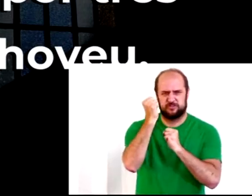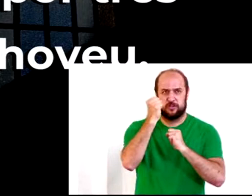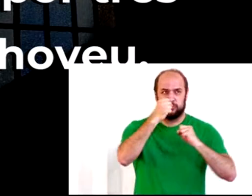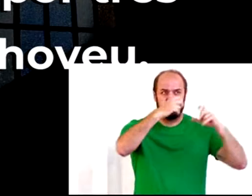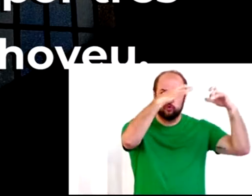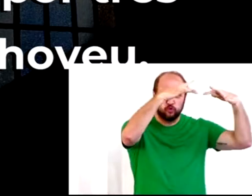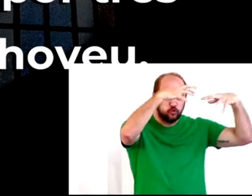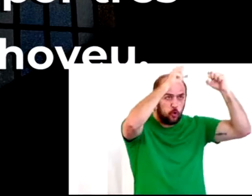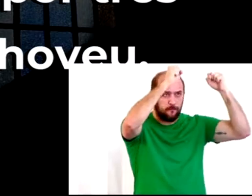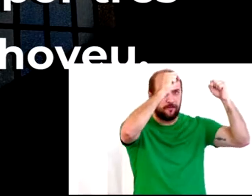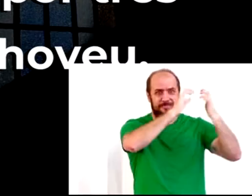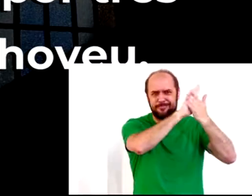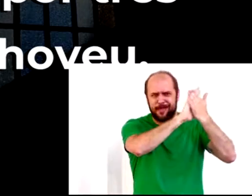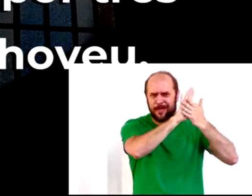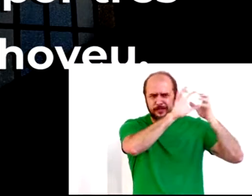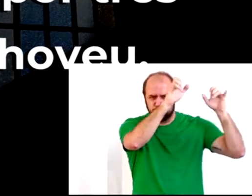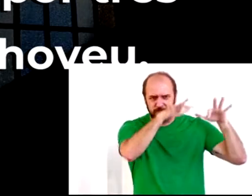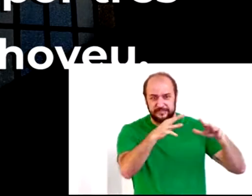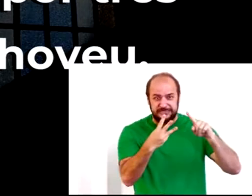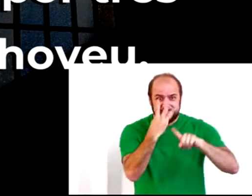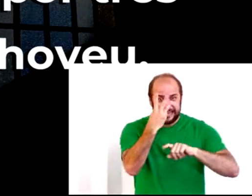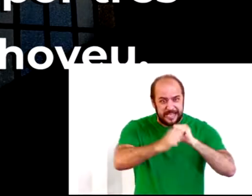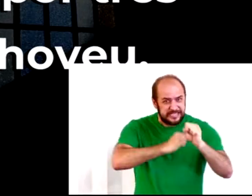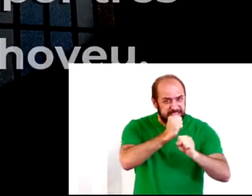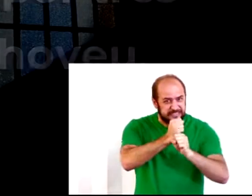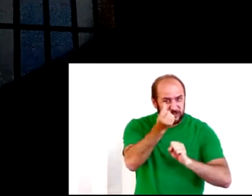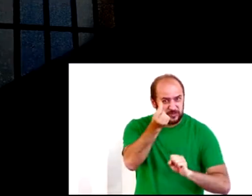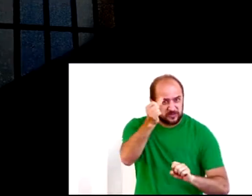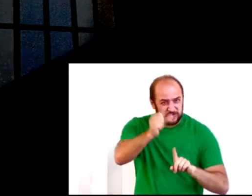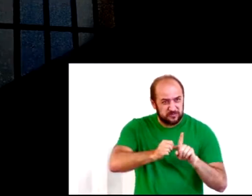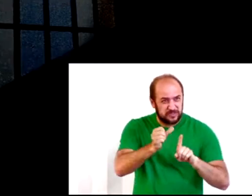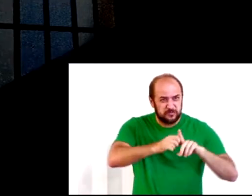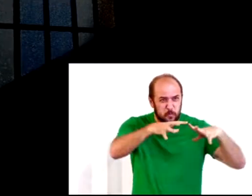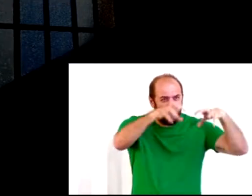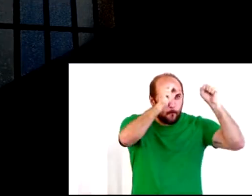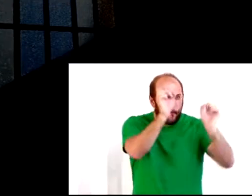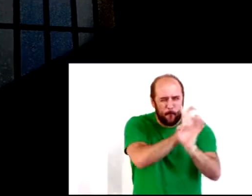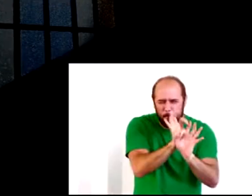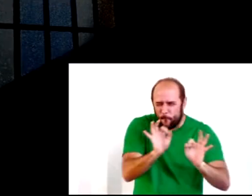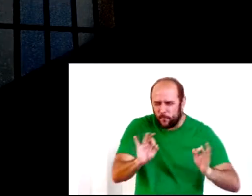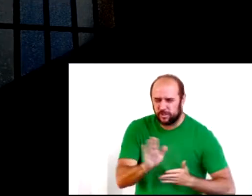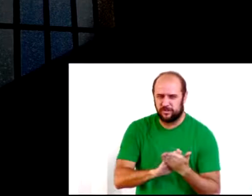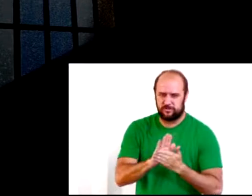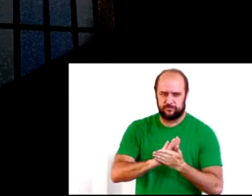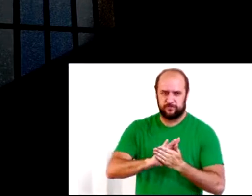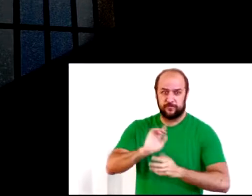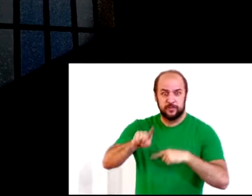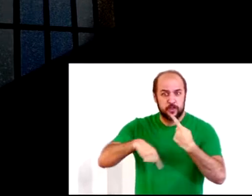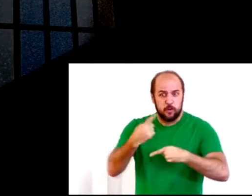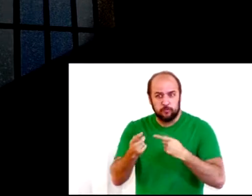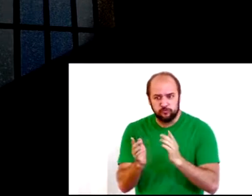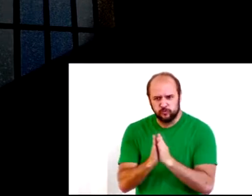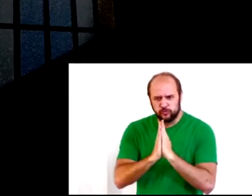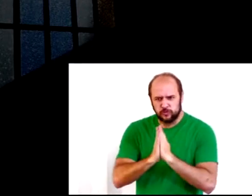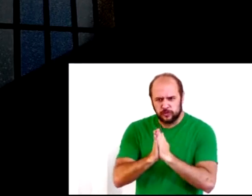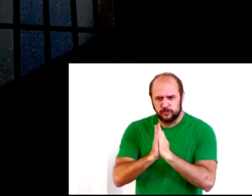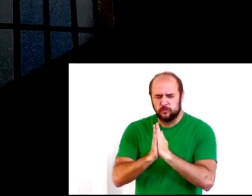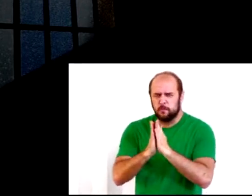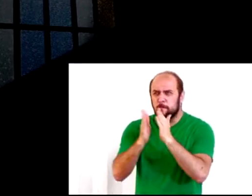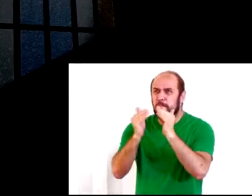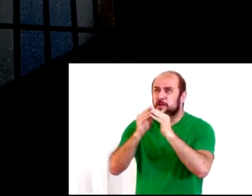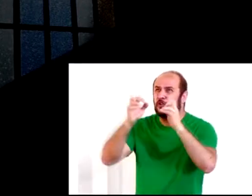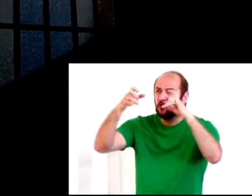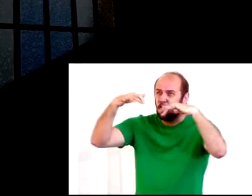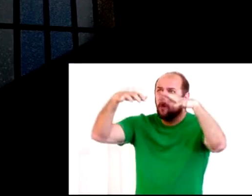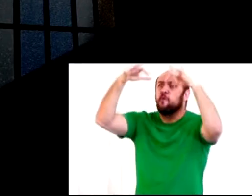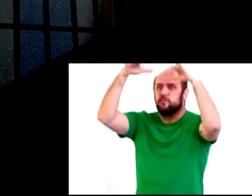chovesse sobre a terra, e por 3 anos e 6 meses não choveu. E orou de novo, e o céu deu chuva, e a terra fez